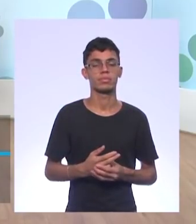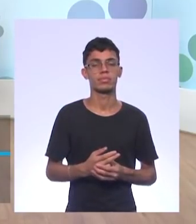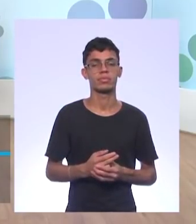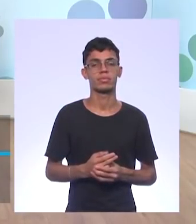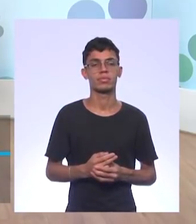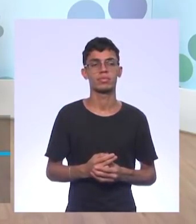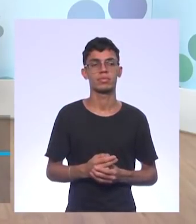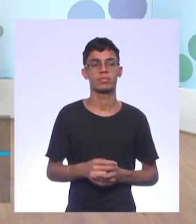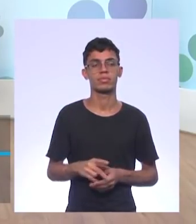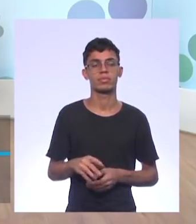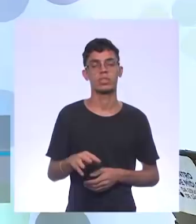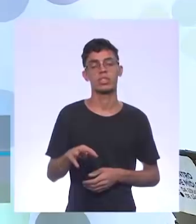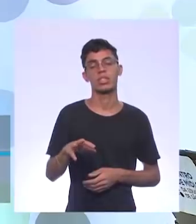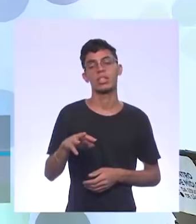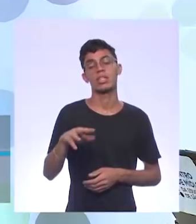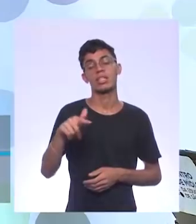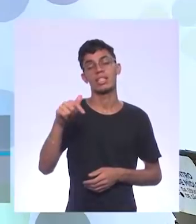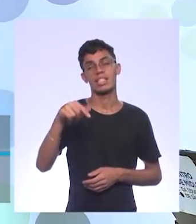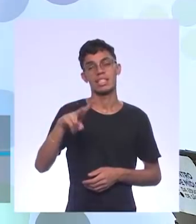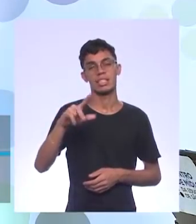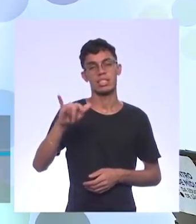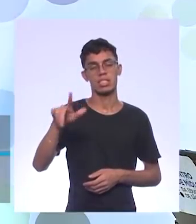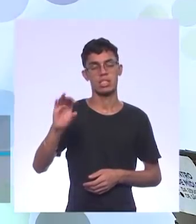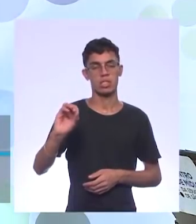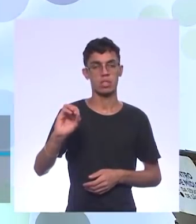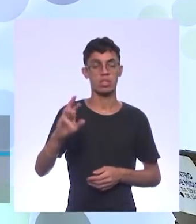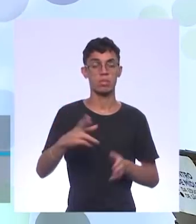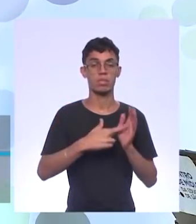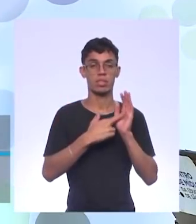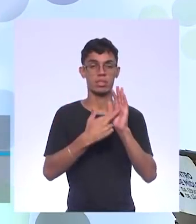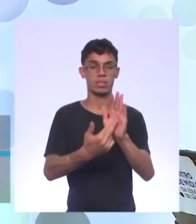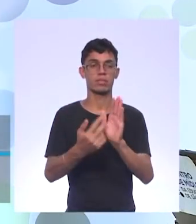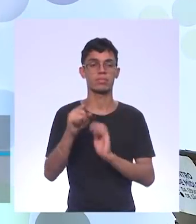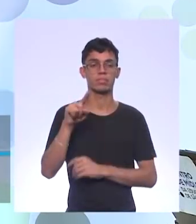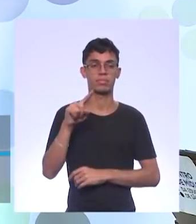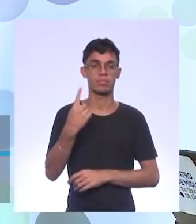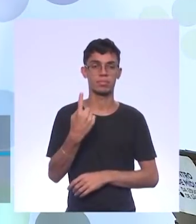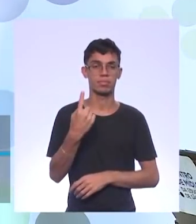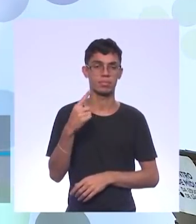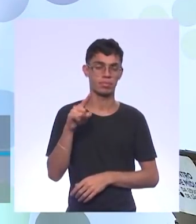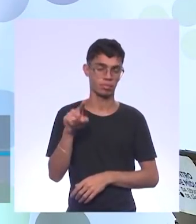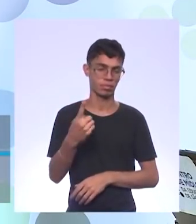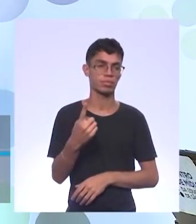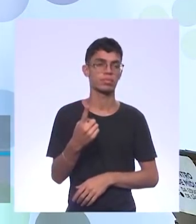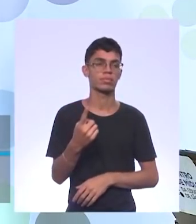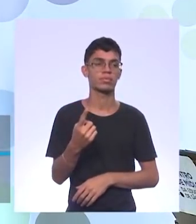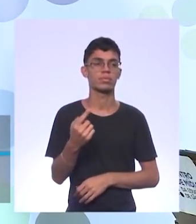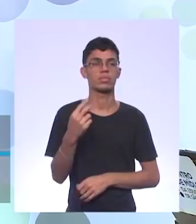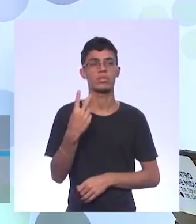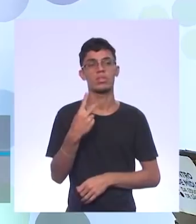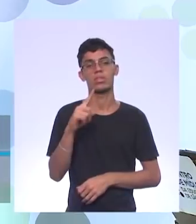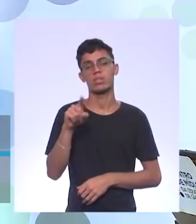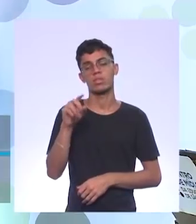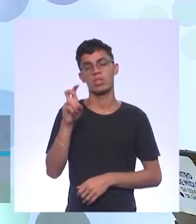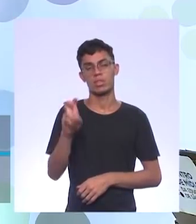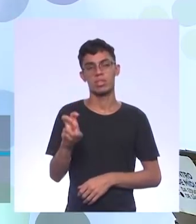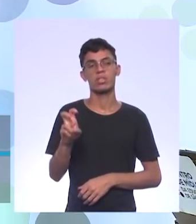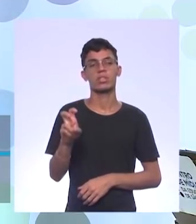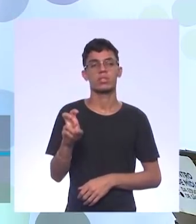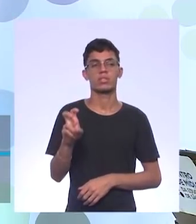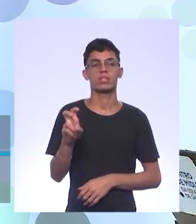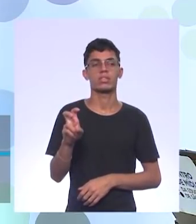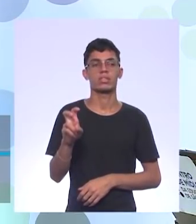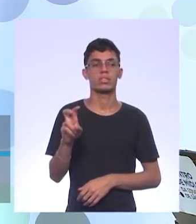quilômetros mas que sempre representa a mil tá então ó 2,5 kg é 2,5